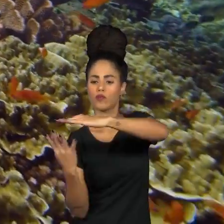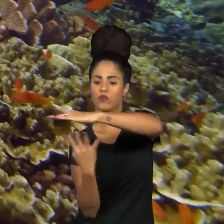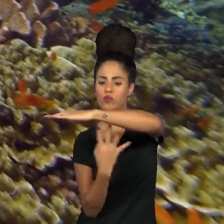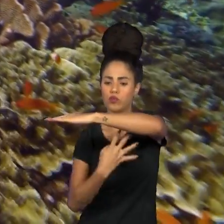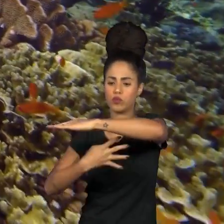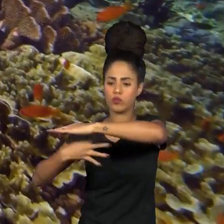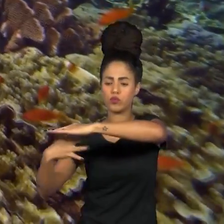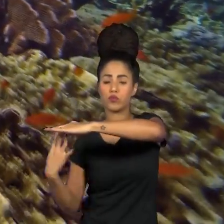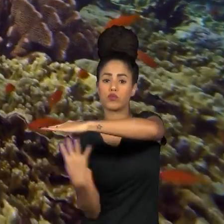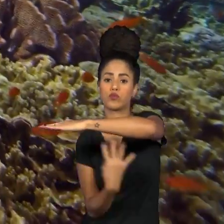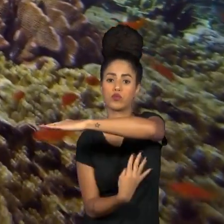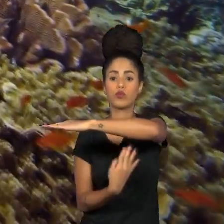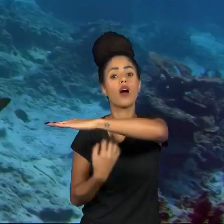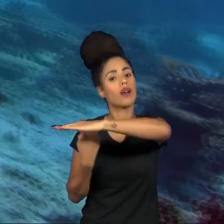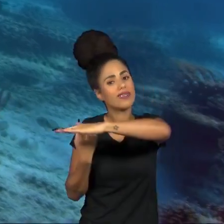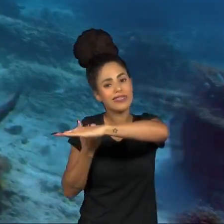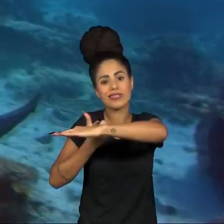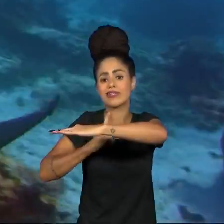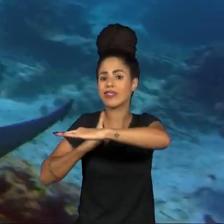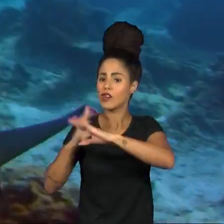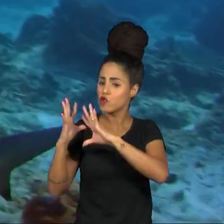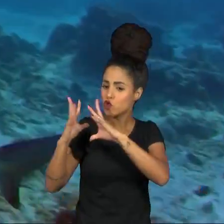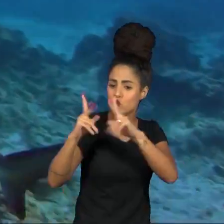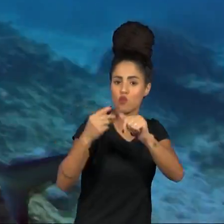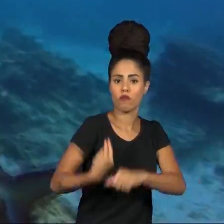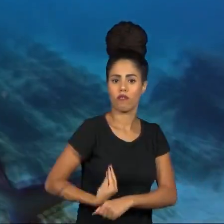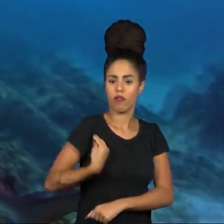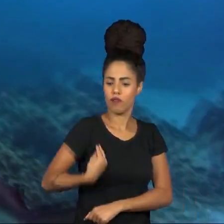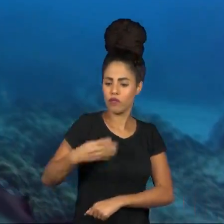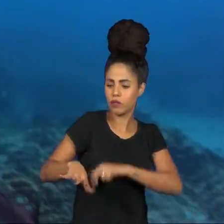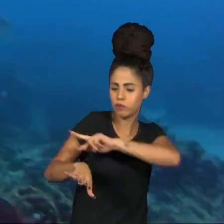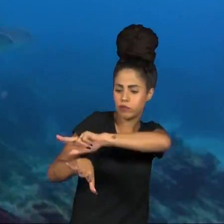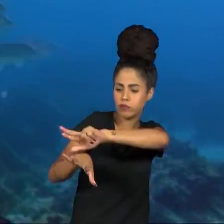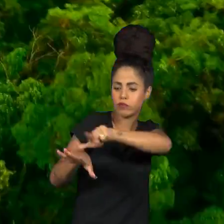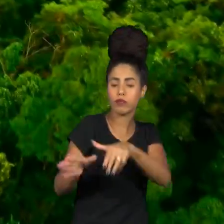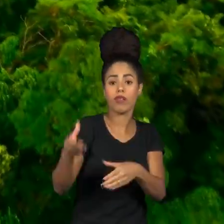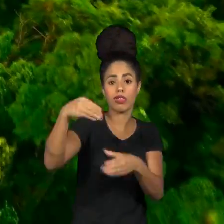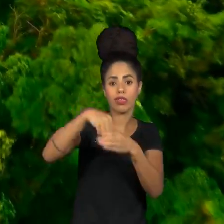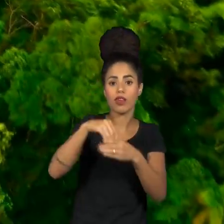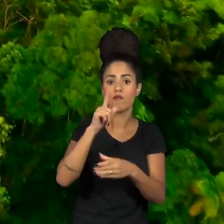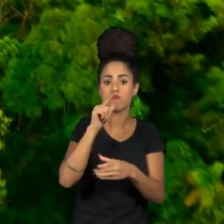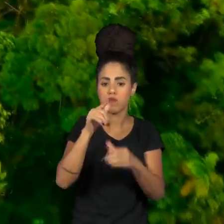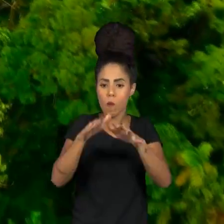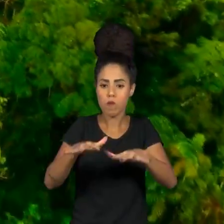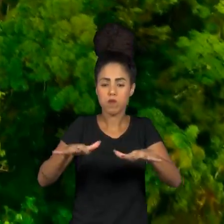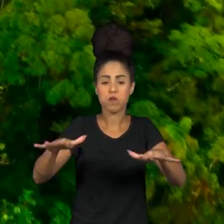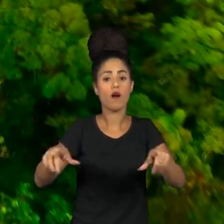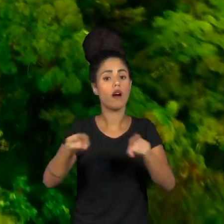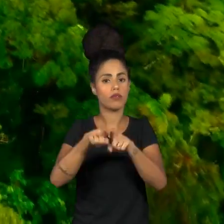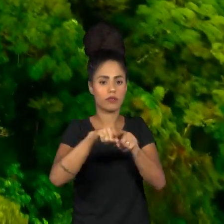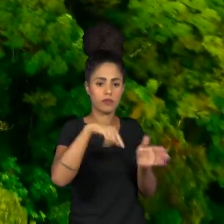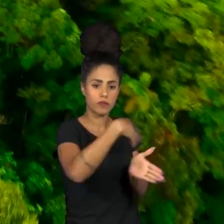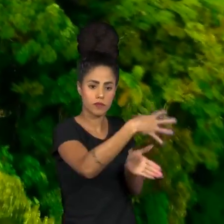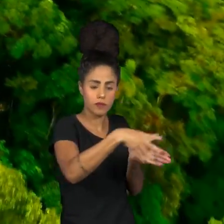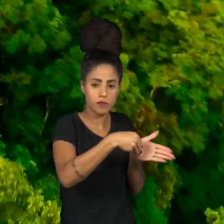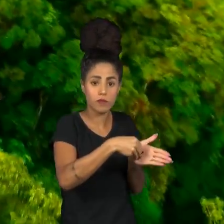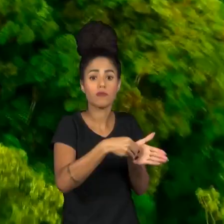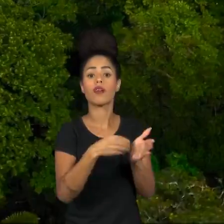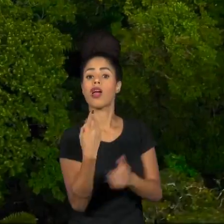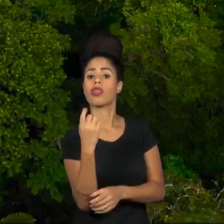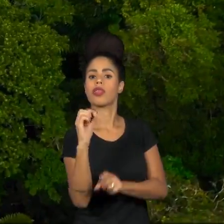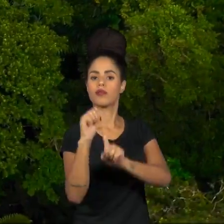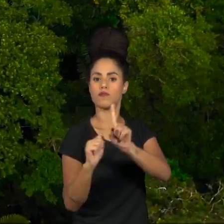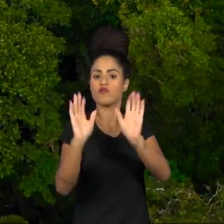abrigam cerca de 1/4 de toda a vida marinha do globo. A Amazônia tem o 10º mês seguido